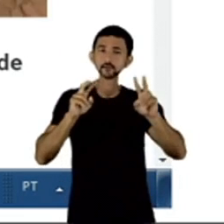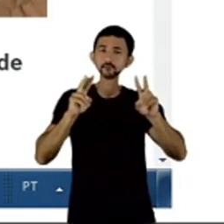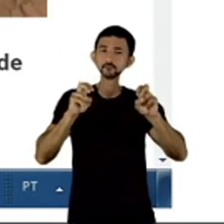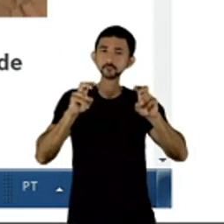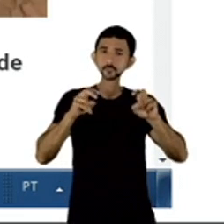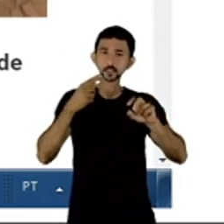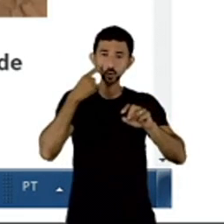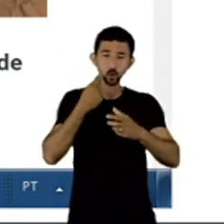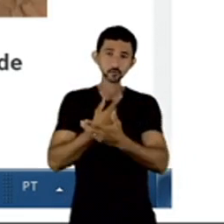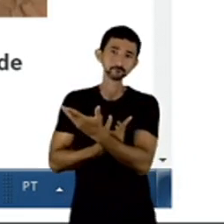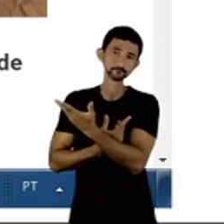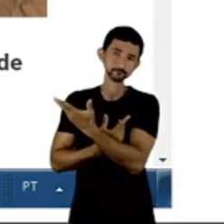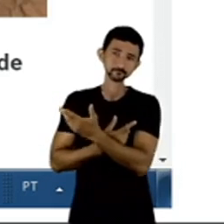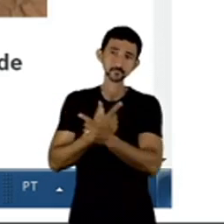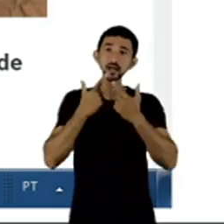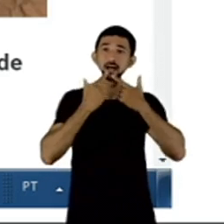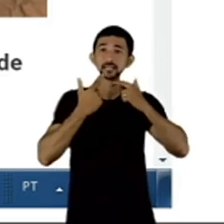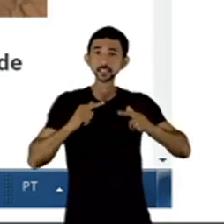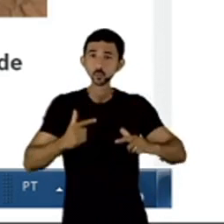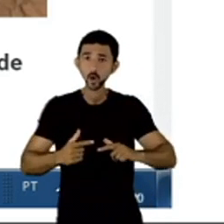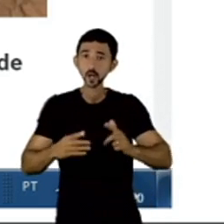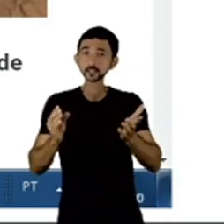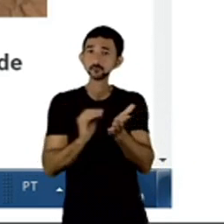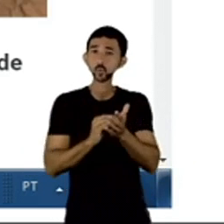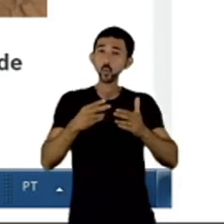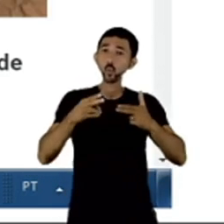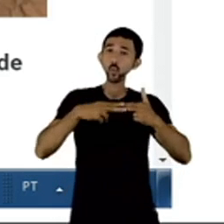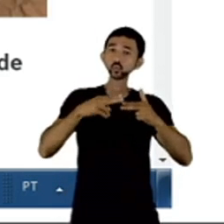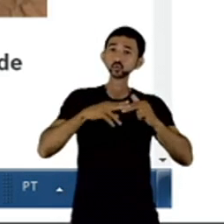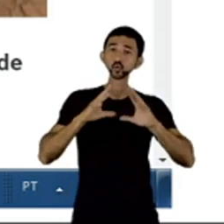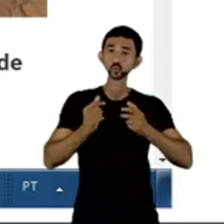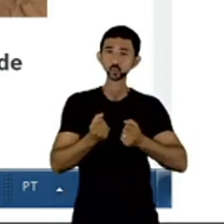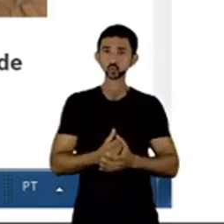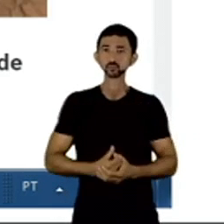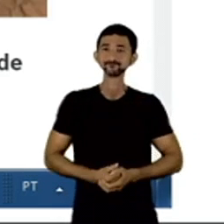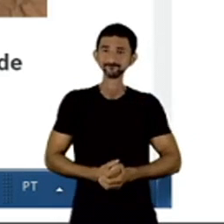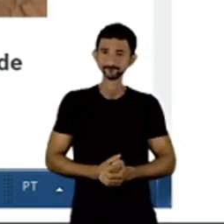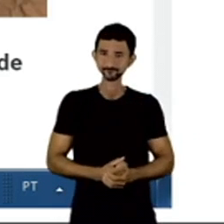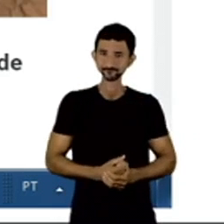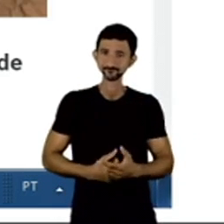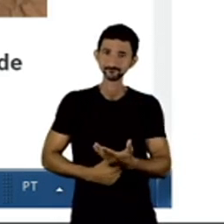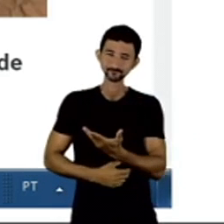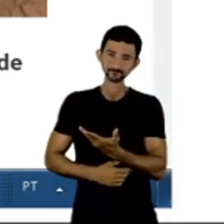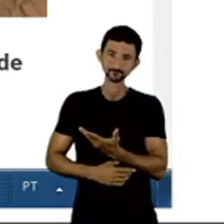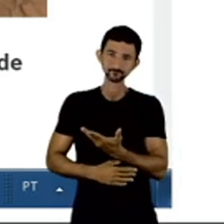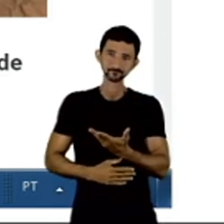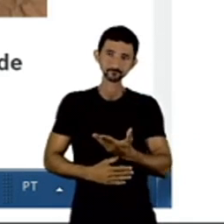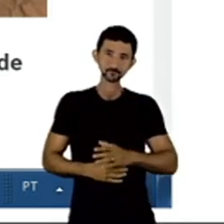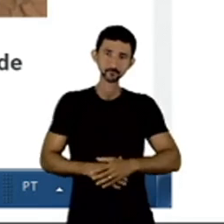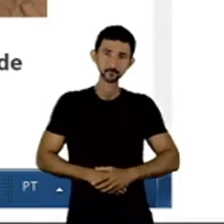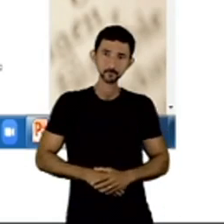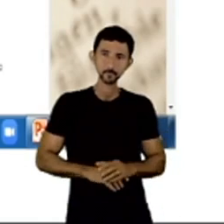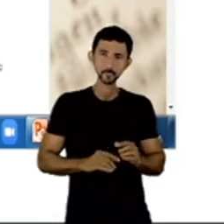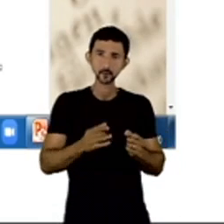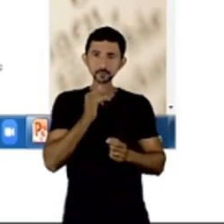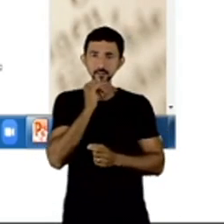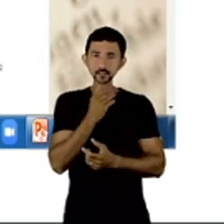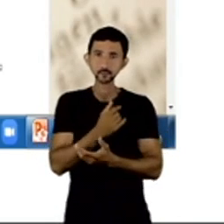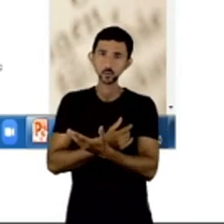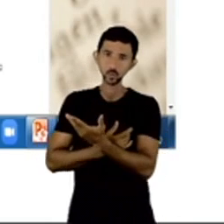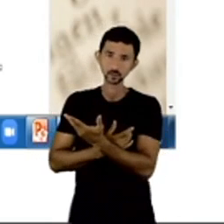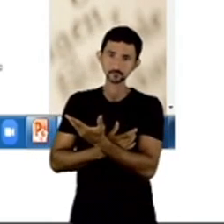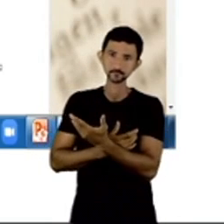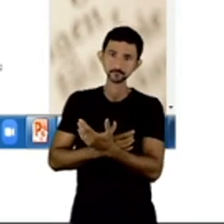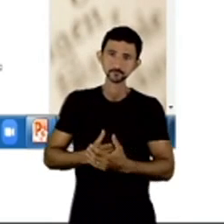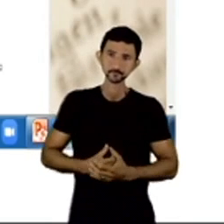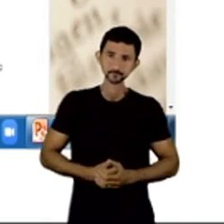Do nível de linguagem que o jornalista usou. Tudo aqui é nível formal. Mas se você for comigo